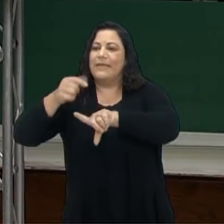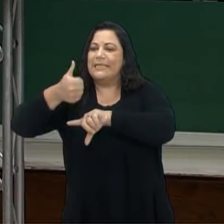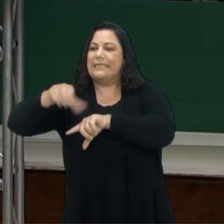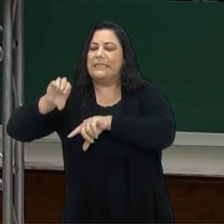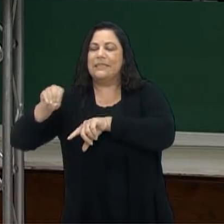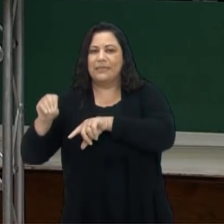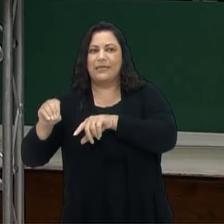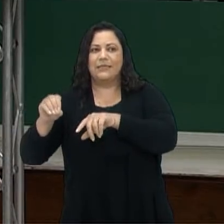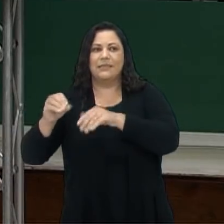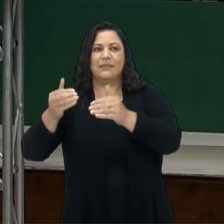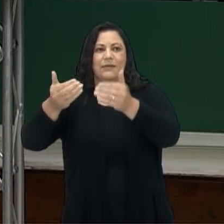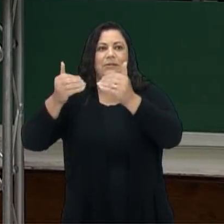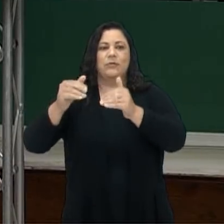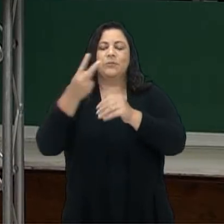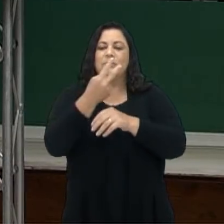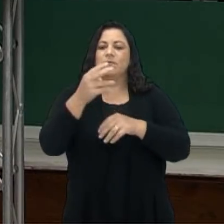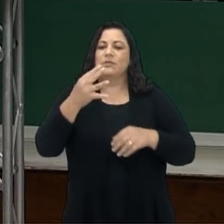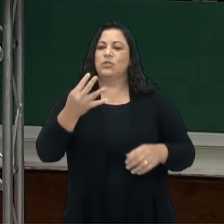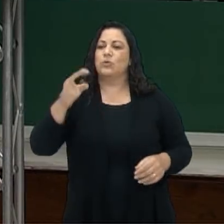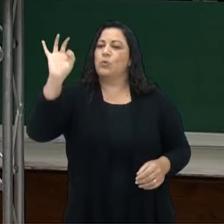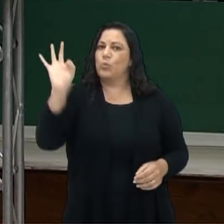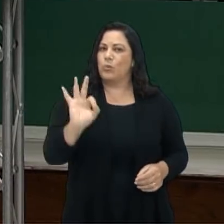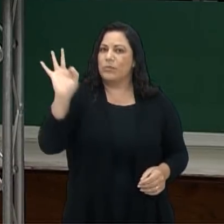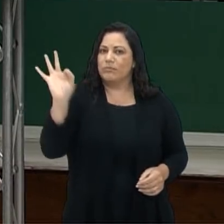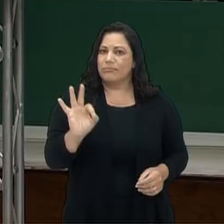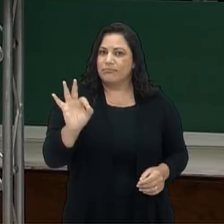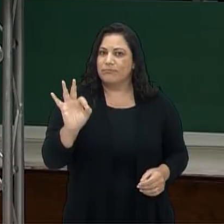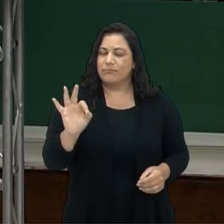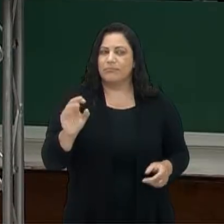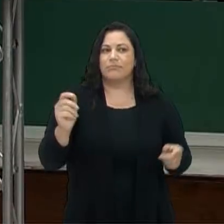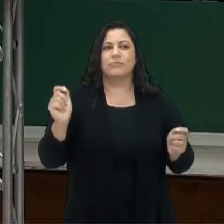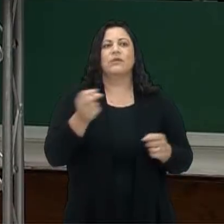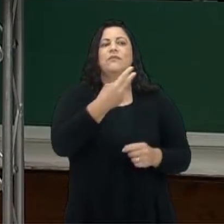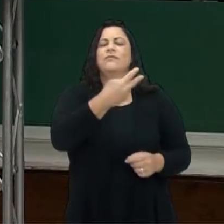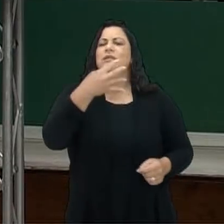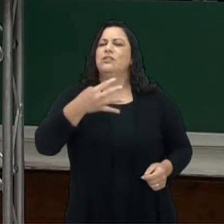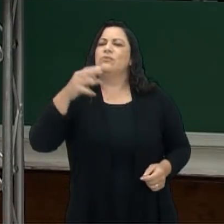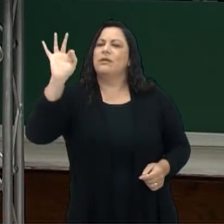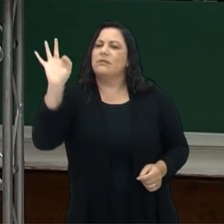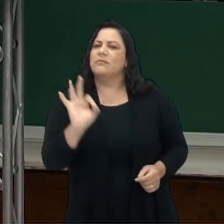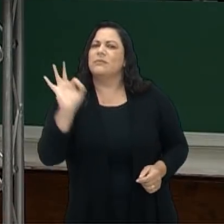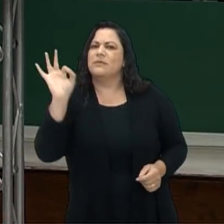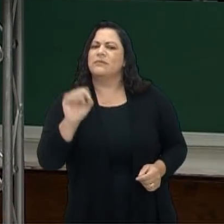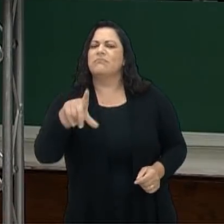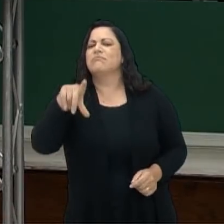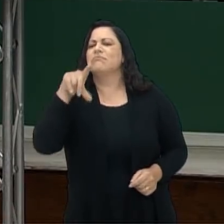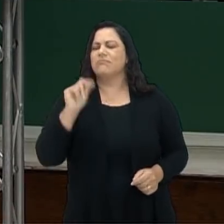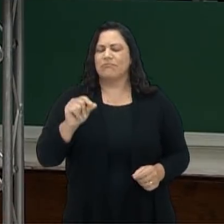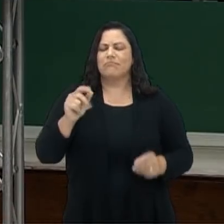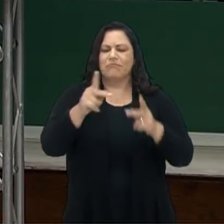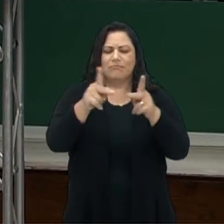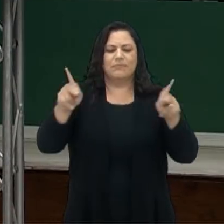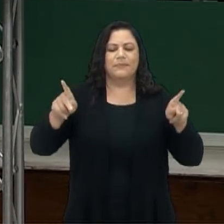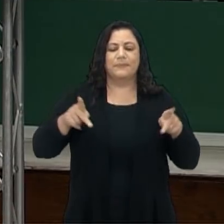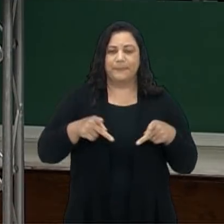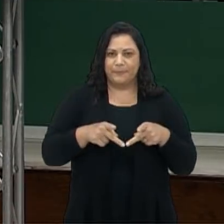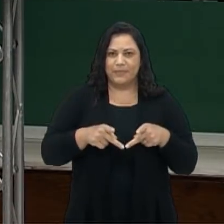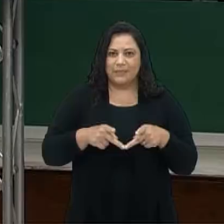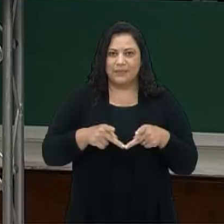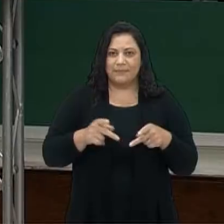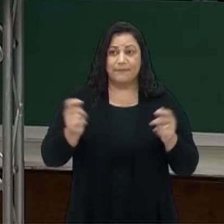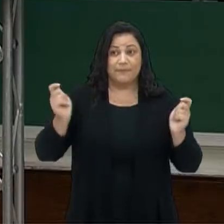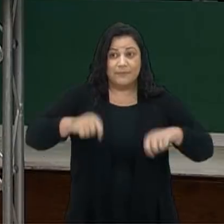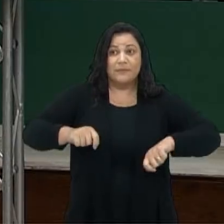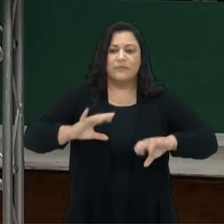de 24%. Ou seja, 24% das pessoas preferem pizza calabresa. E assim eu